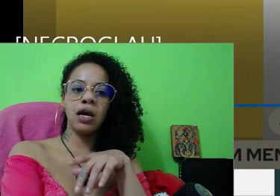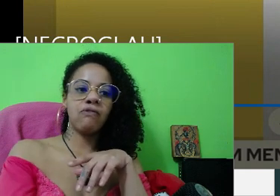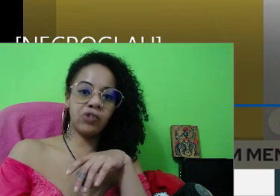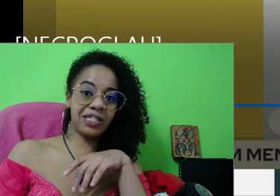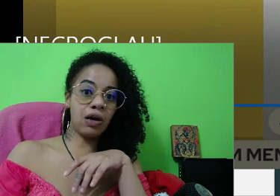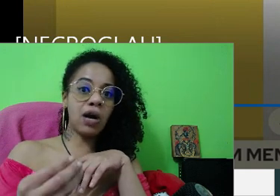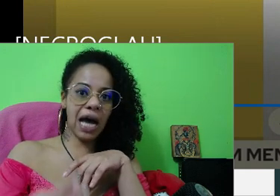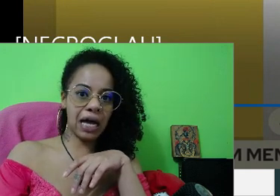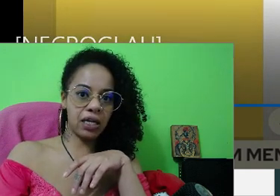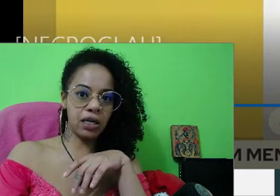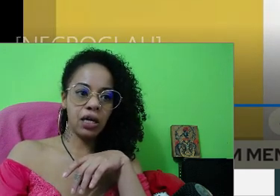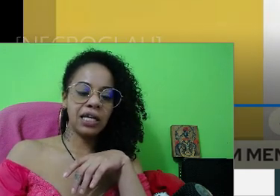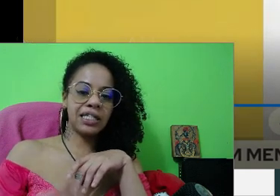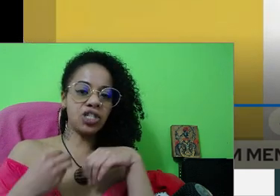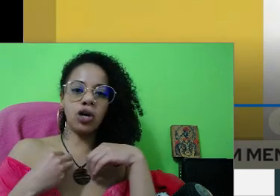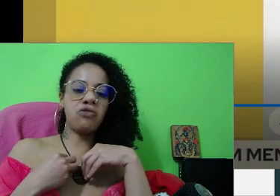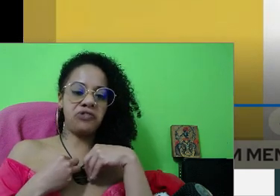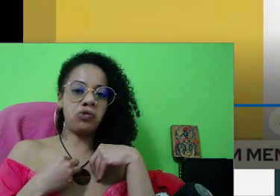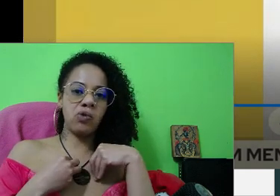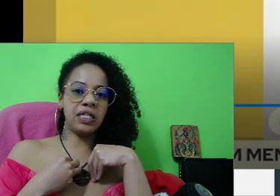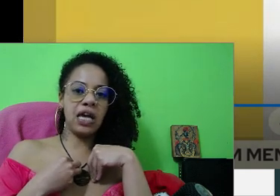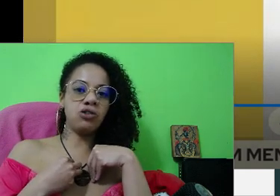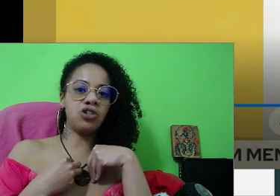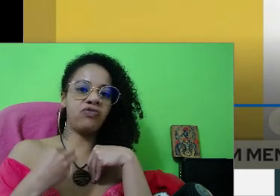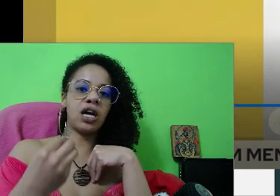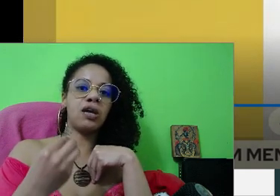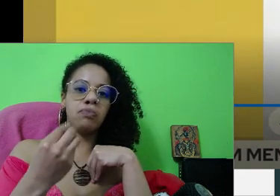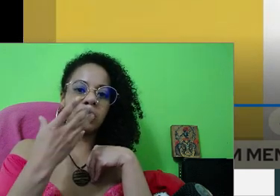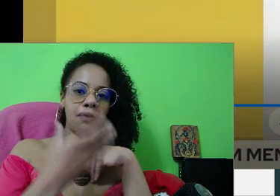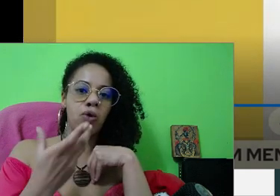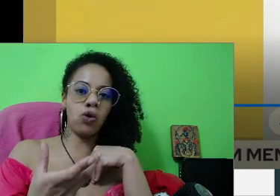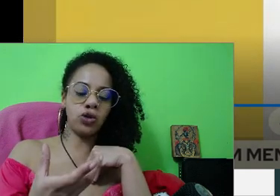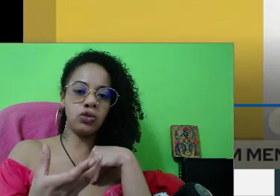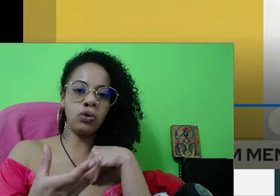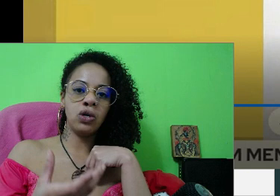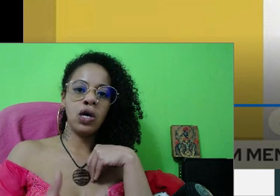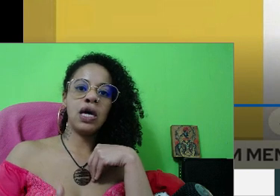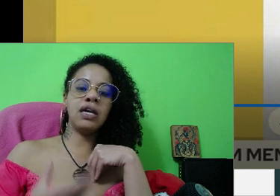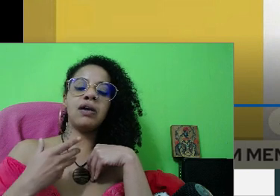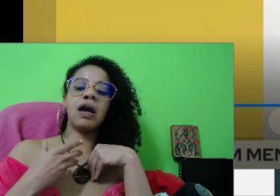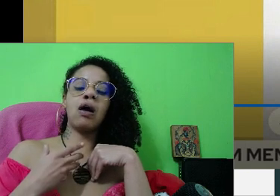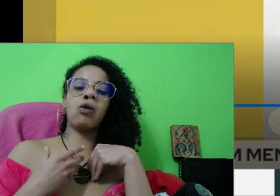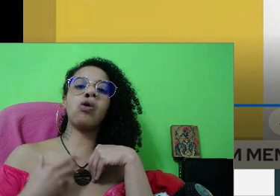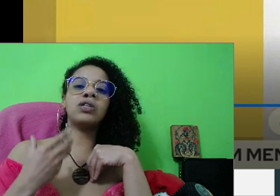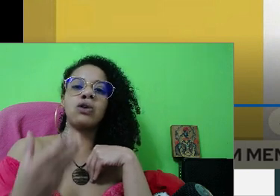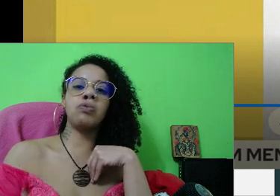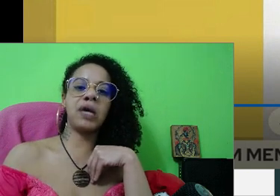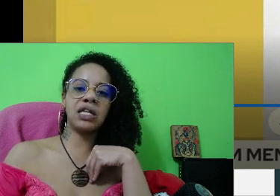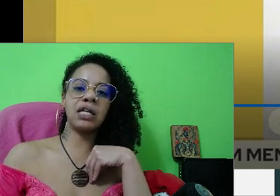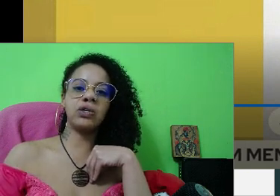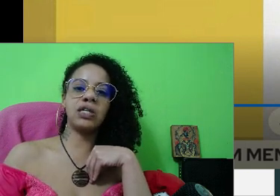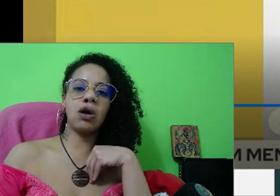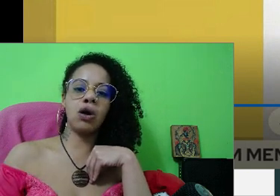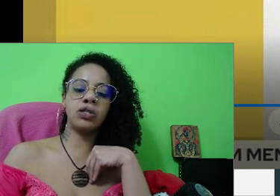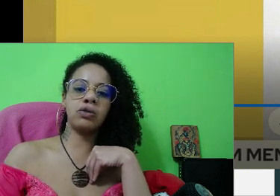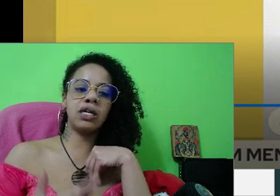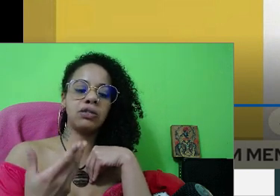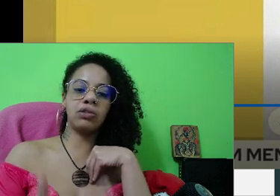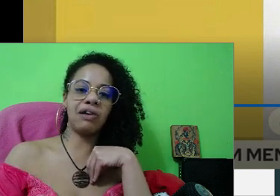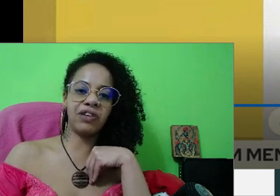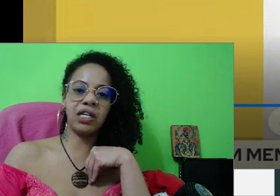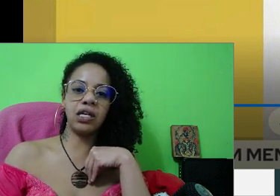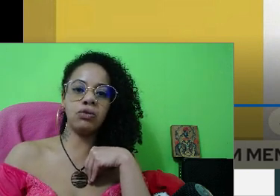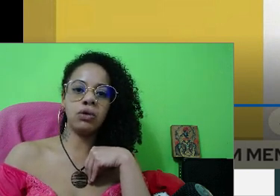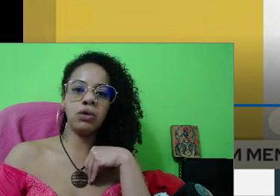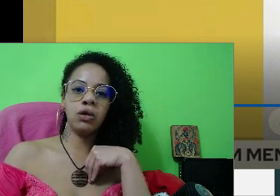que eu falei você é um caqui você acha que eu não fico com receio de vir aqui mostrar meu rosto e contra argumentar teus negócio